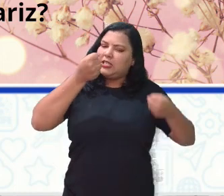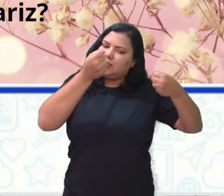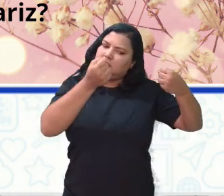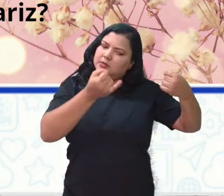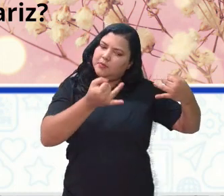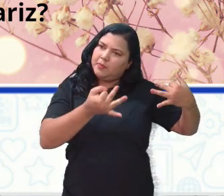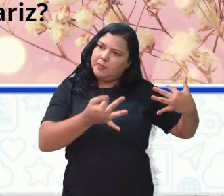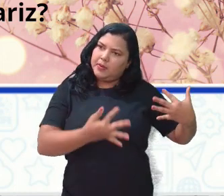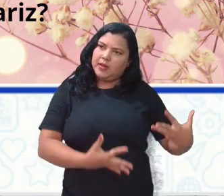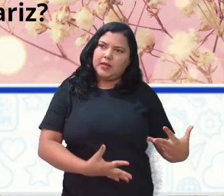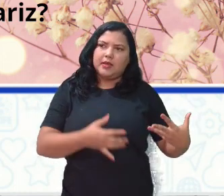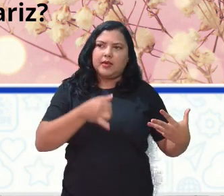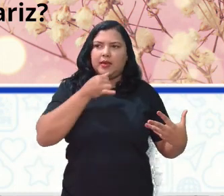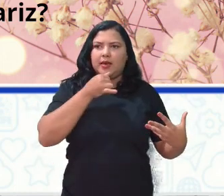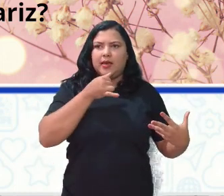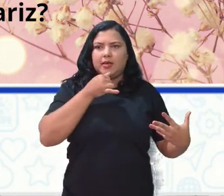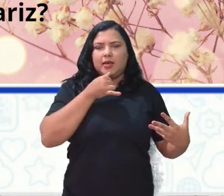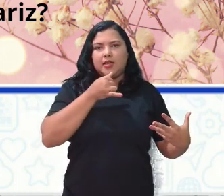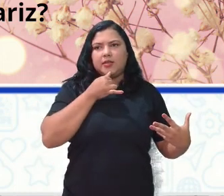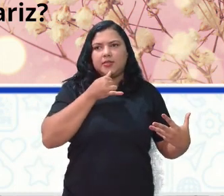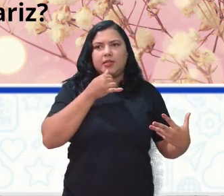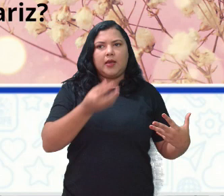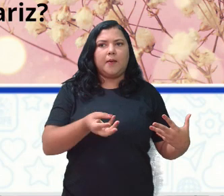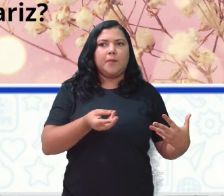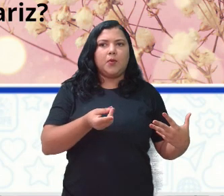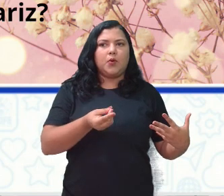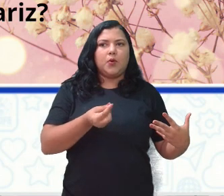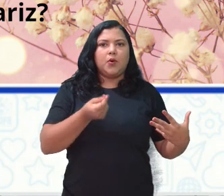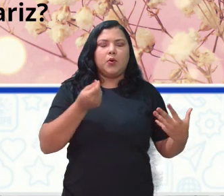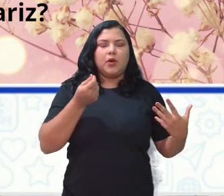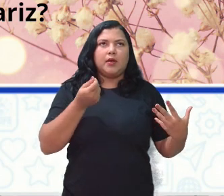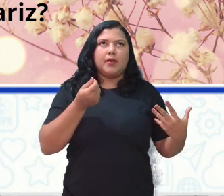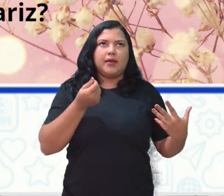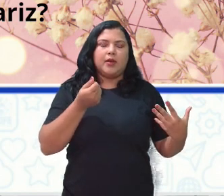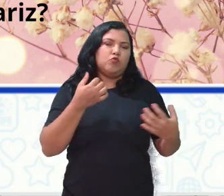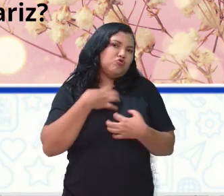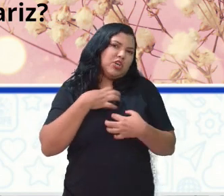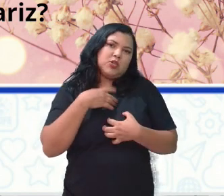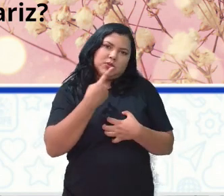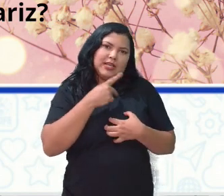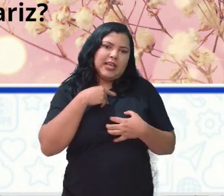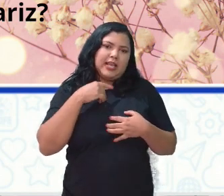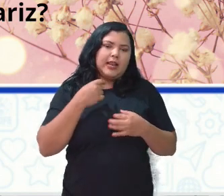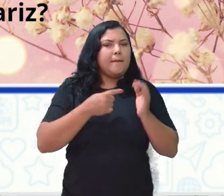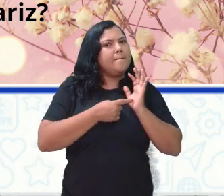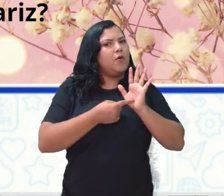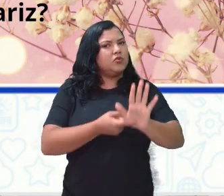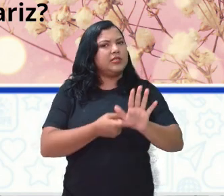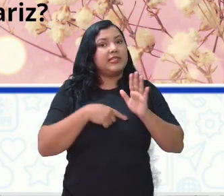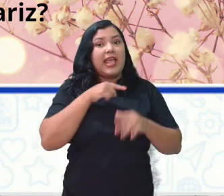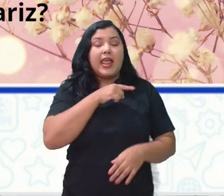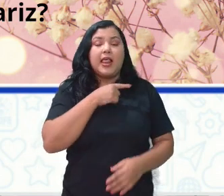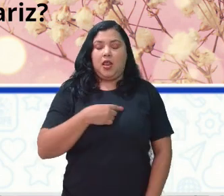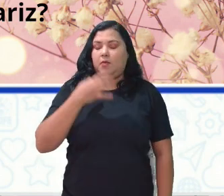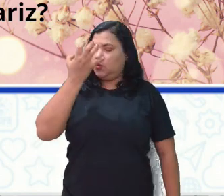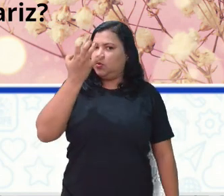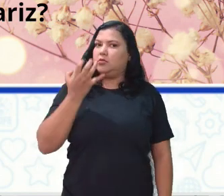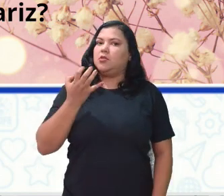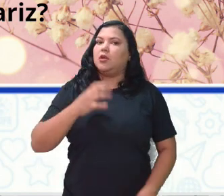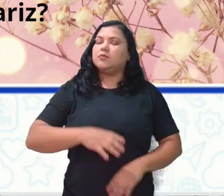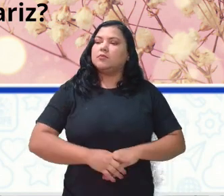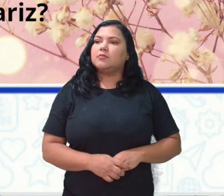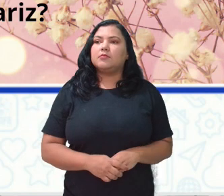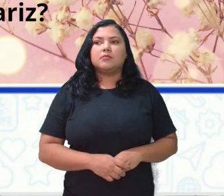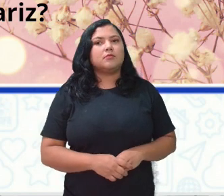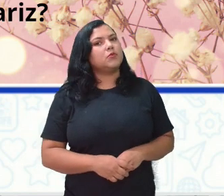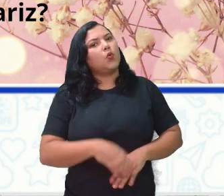na recepção do seu nariz falso. Com certeza, né, gente? Por quê? Porque ele é descrito como uma pessoa séria,